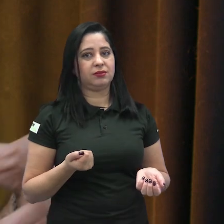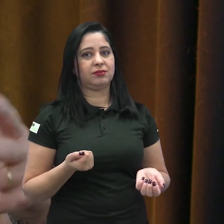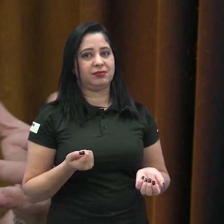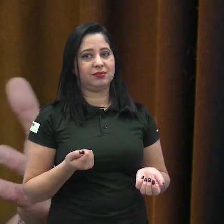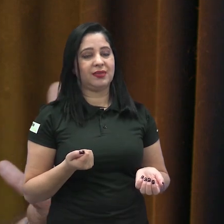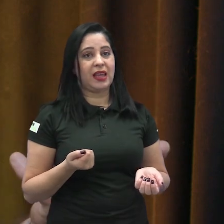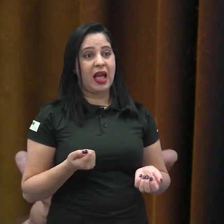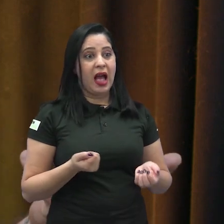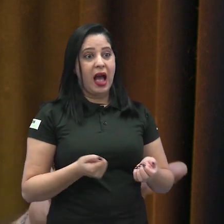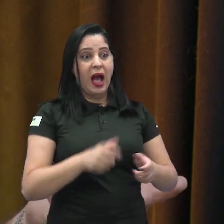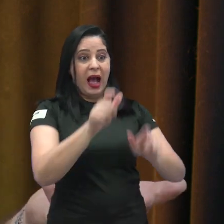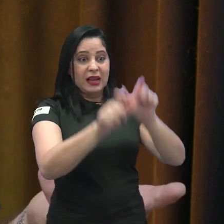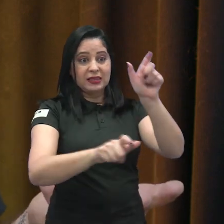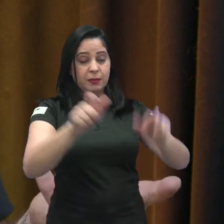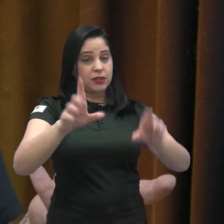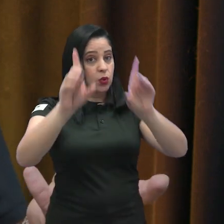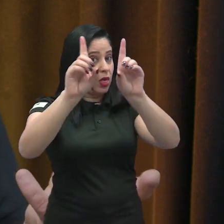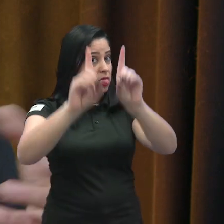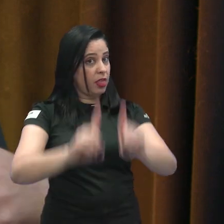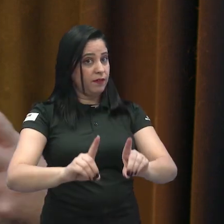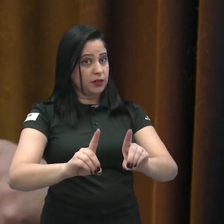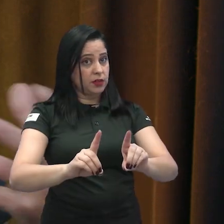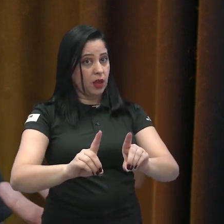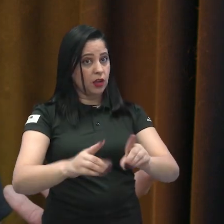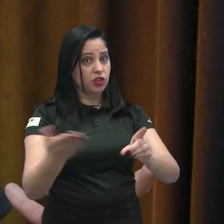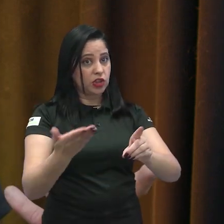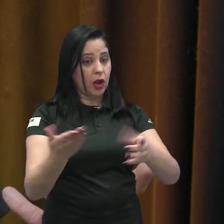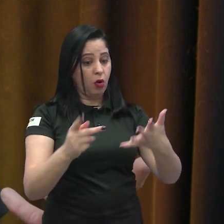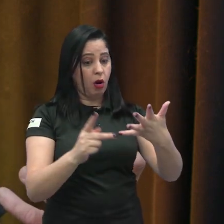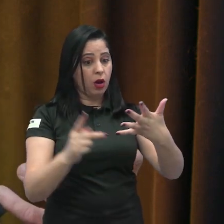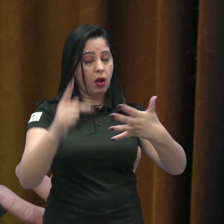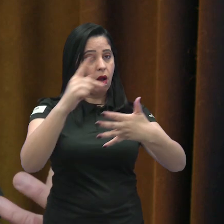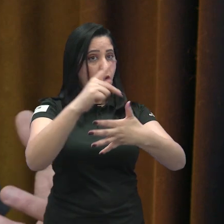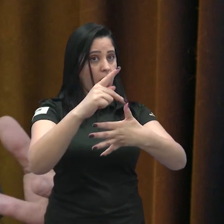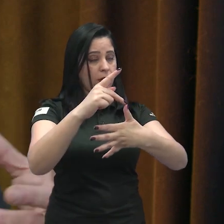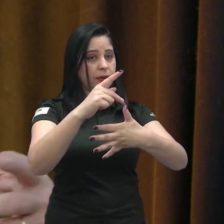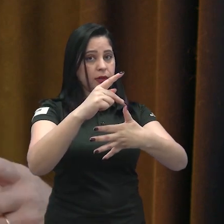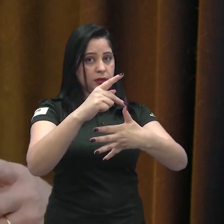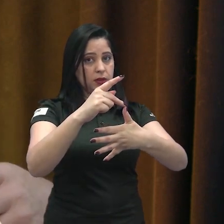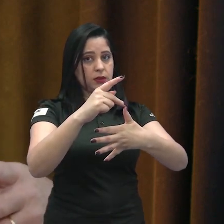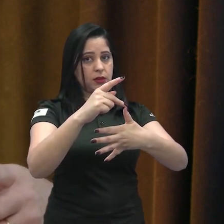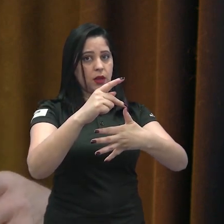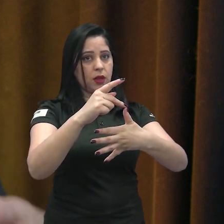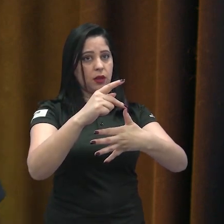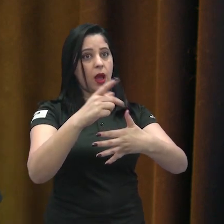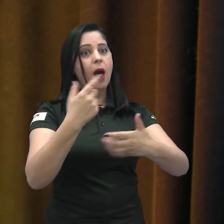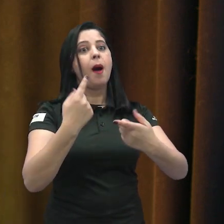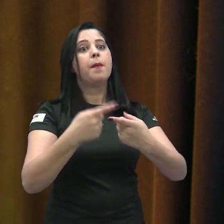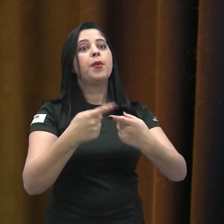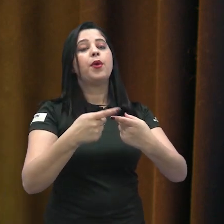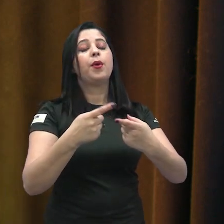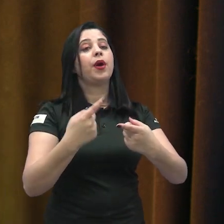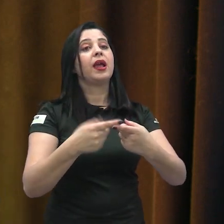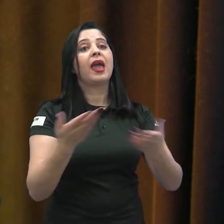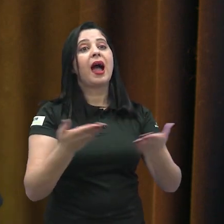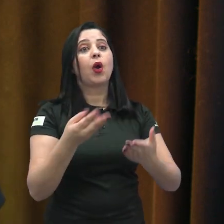privilegiadas são as pessoas com PCD. Graças a Deus, a gente vê. E as outras estão ganhando espaço também. E